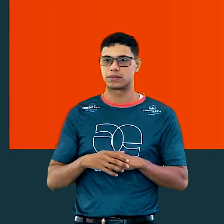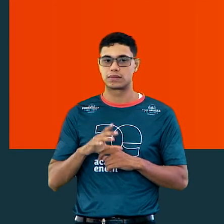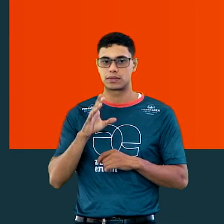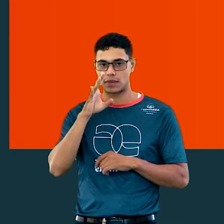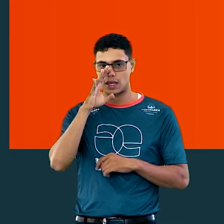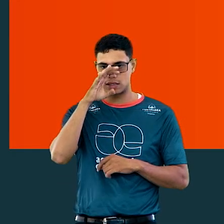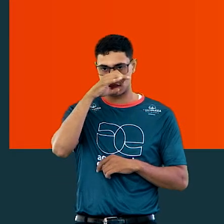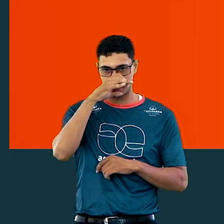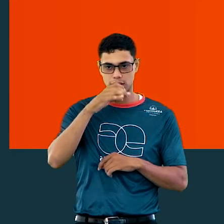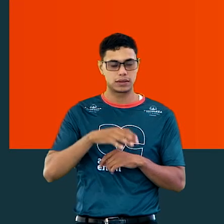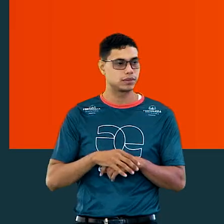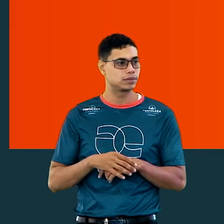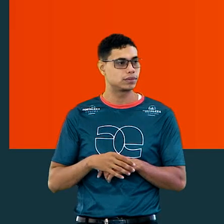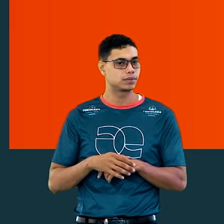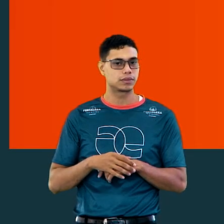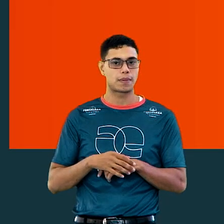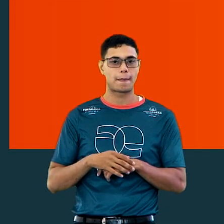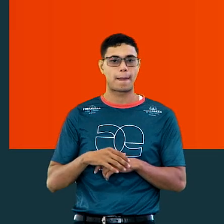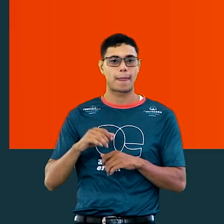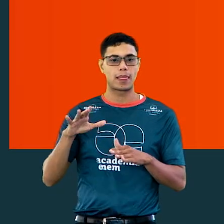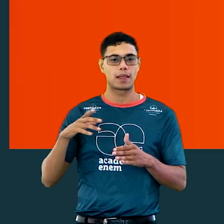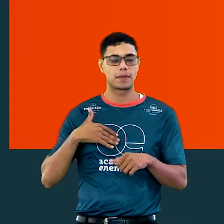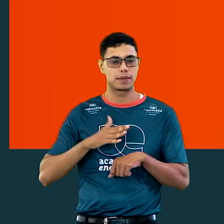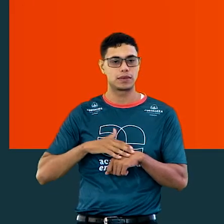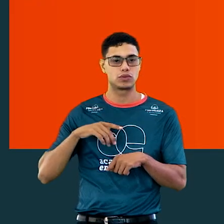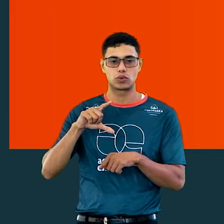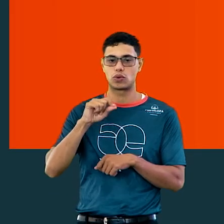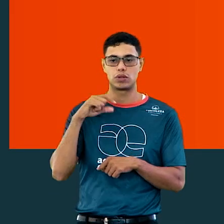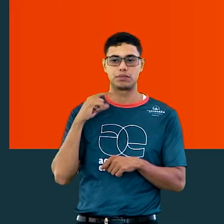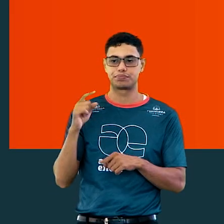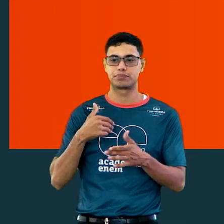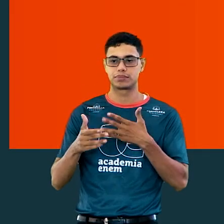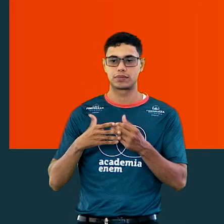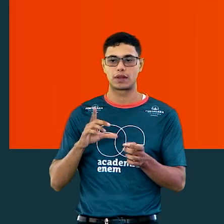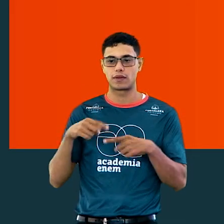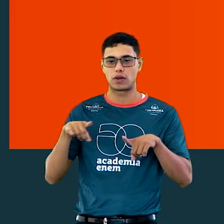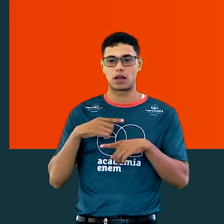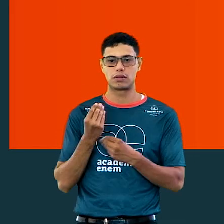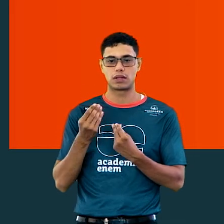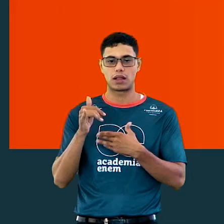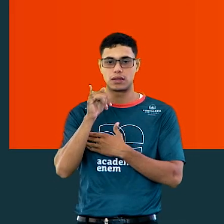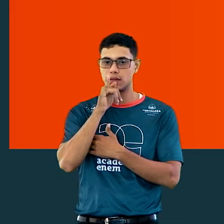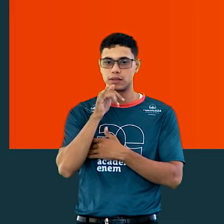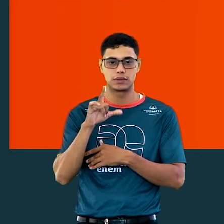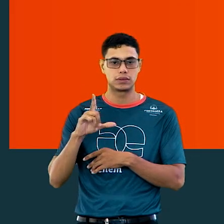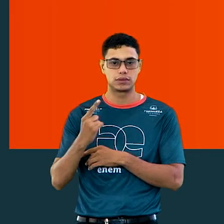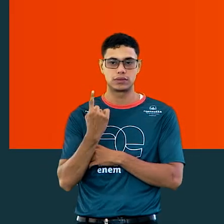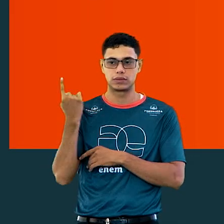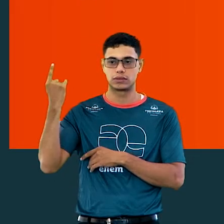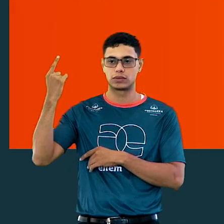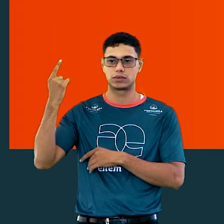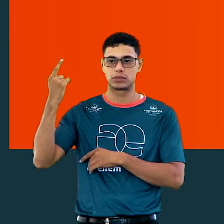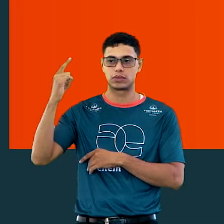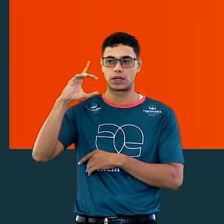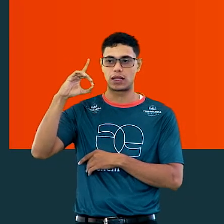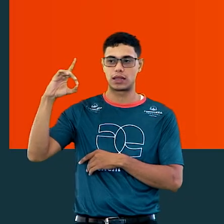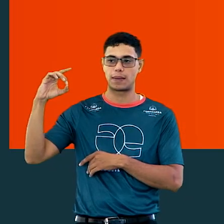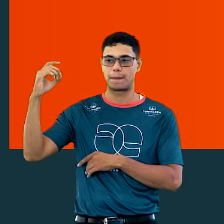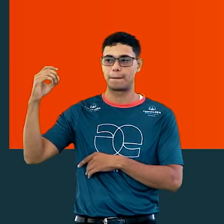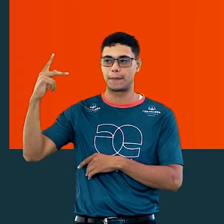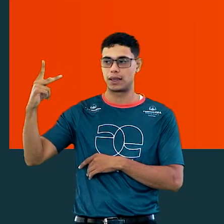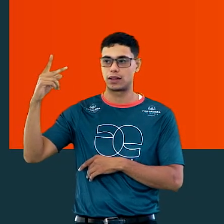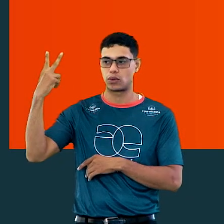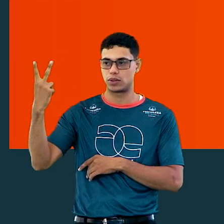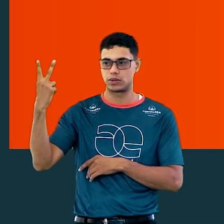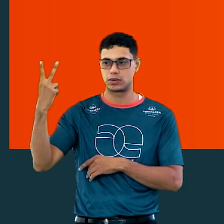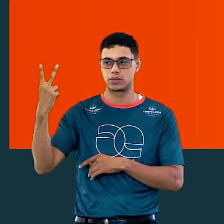Eu escolhi aqui um qualquer, pessoal, para facilitar a vida de vocês. Vamos lá. Eu escolhi um onde a DDP é 2,